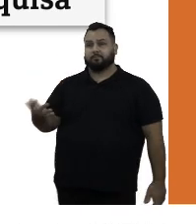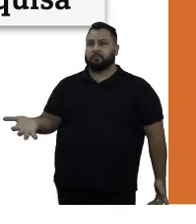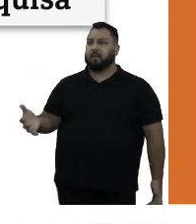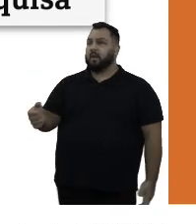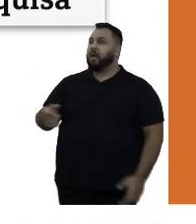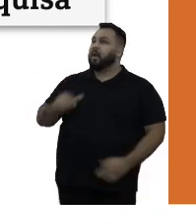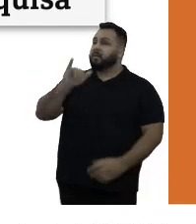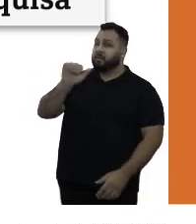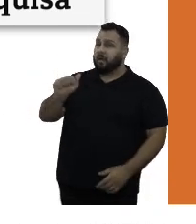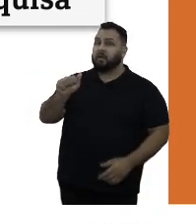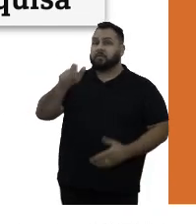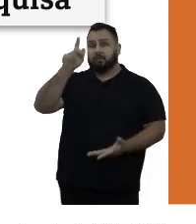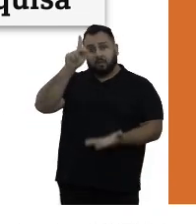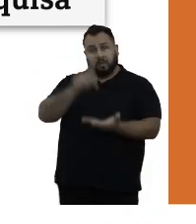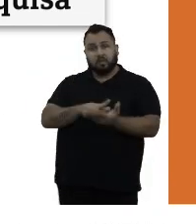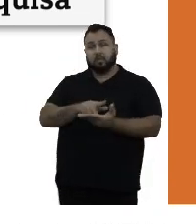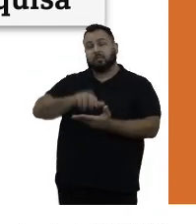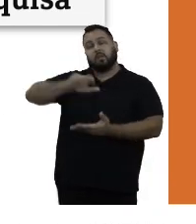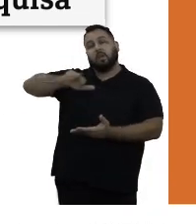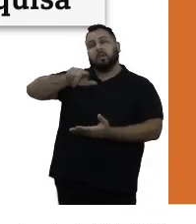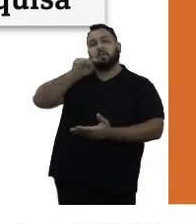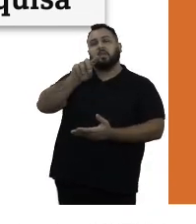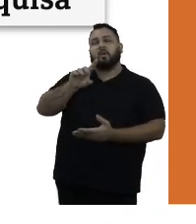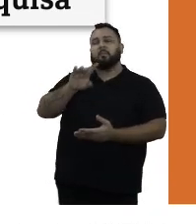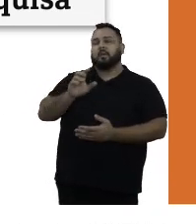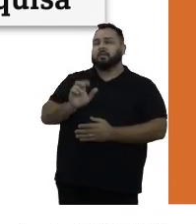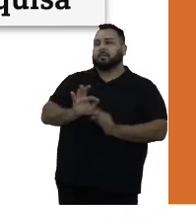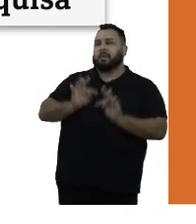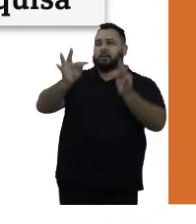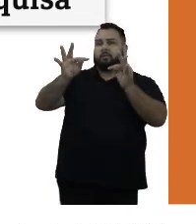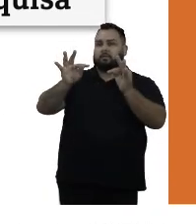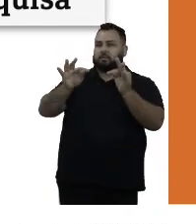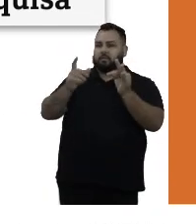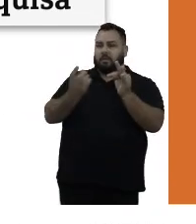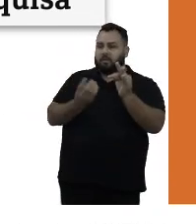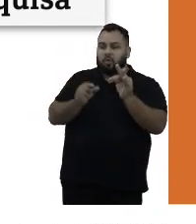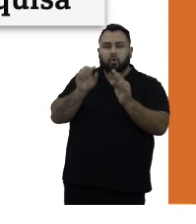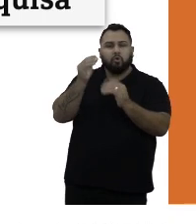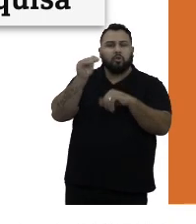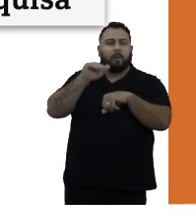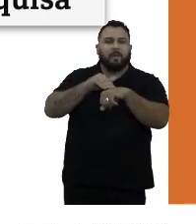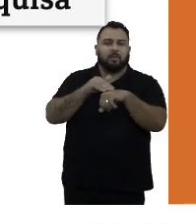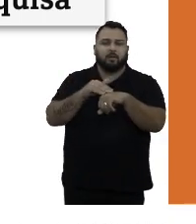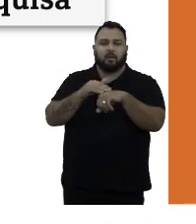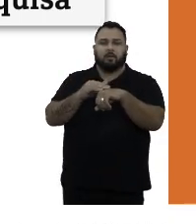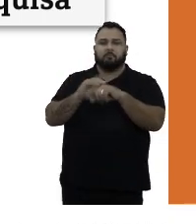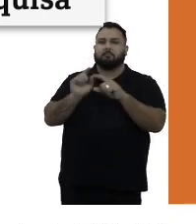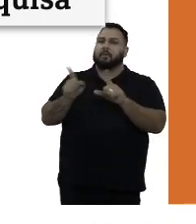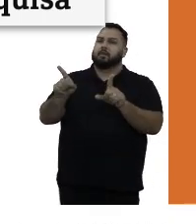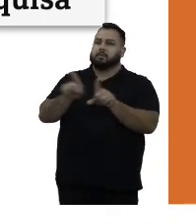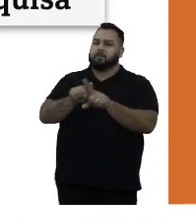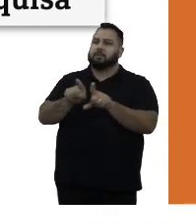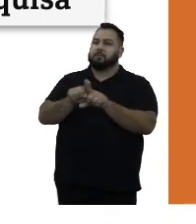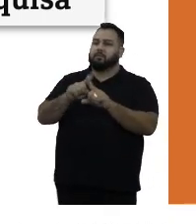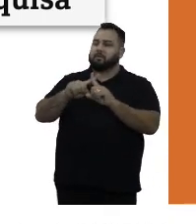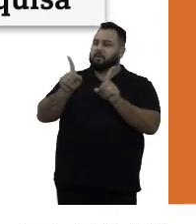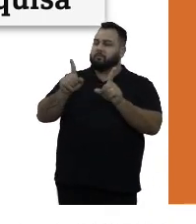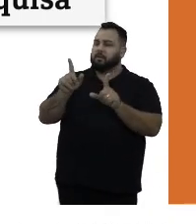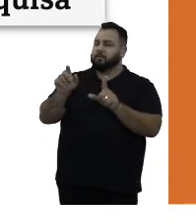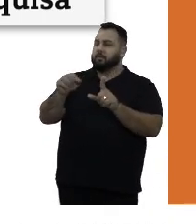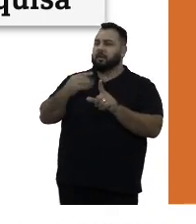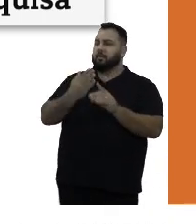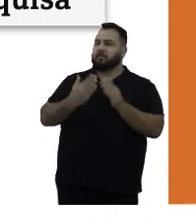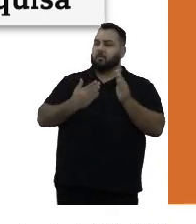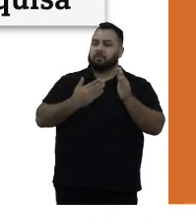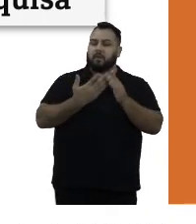não é só uma tecnologia intangível, mas também já está interferindo nas nossas vidas, no nosso dia a dia. E